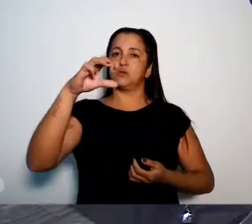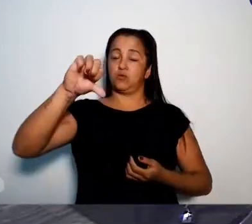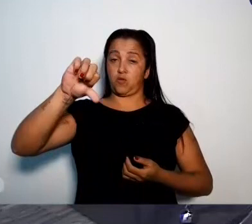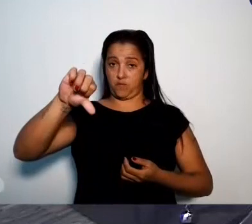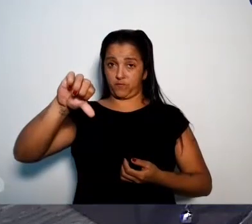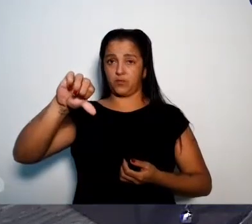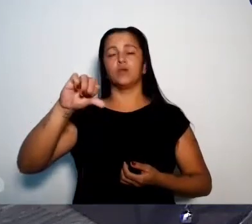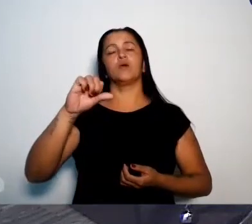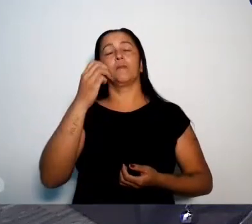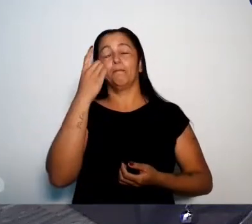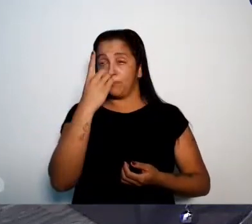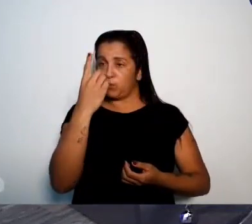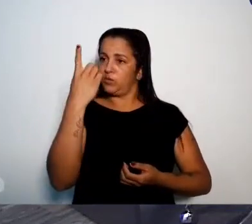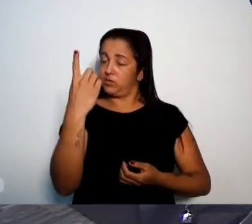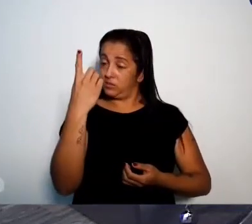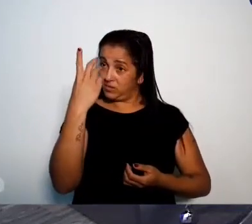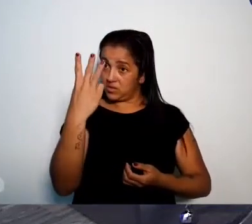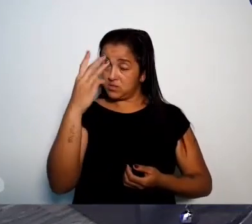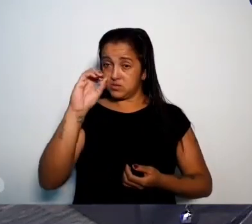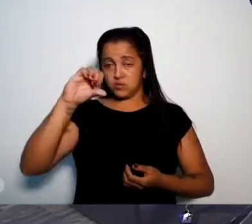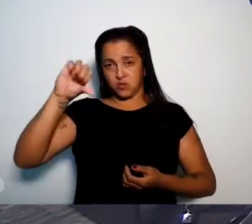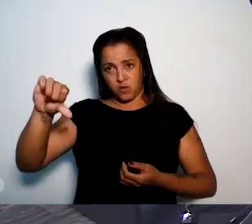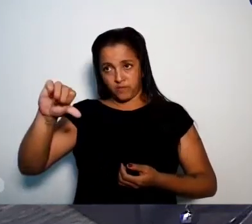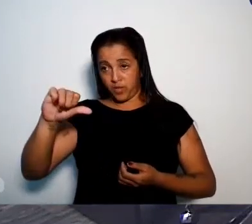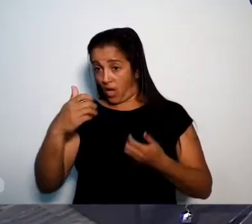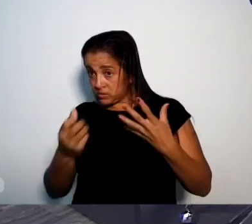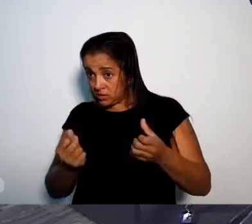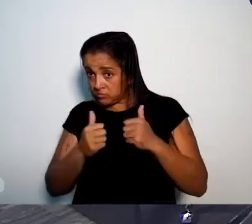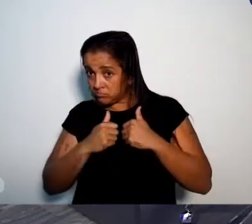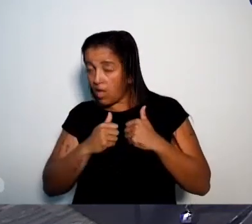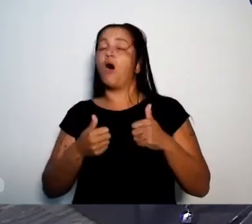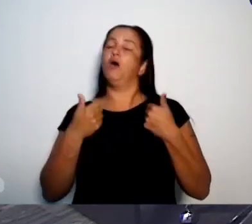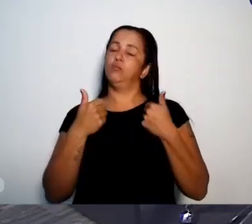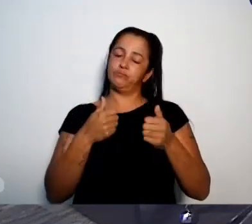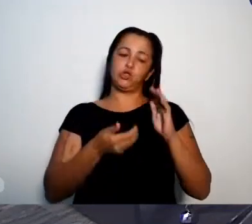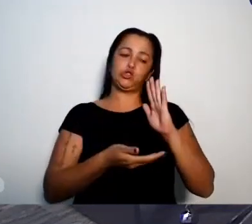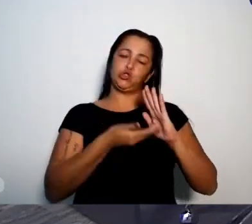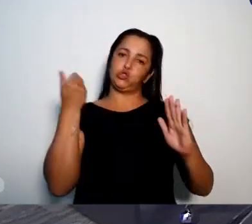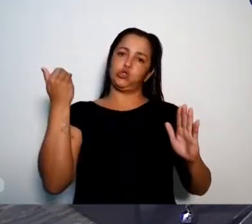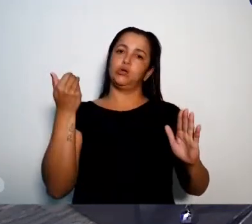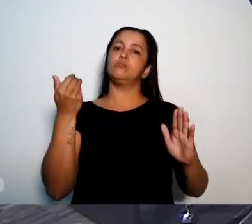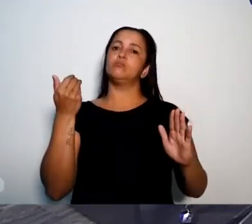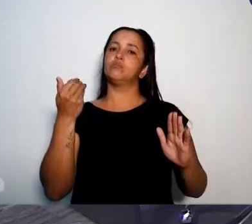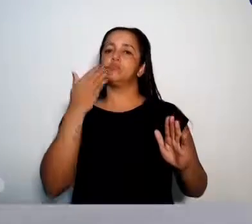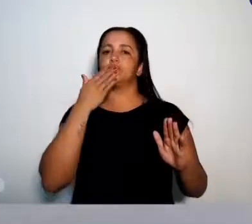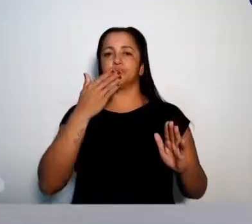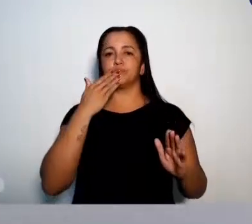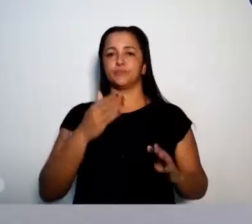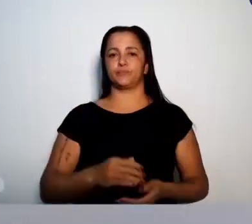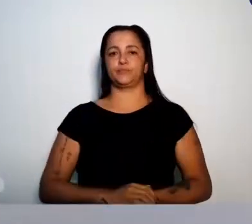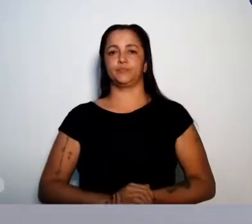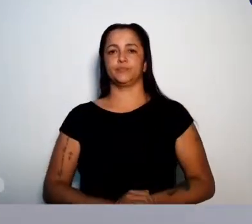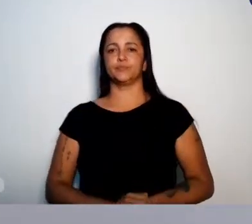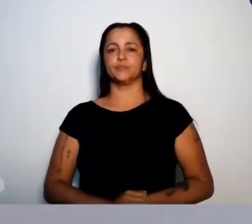Escolino, permaneça como está. Está retirado o requerimento.